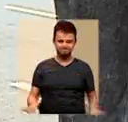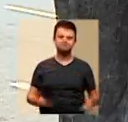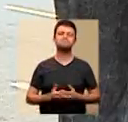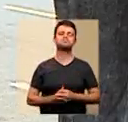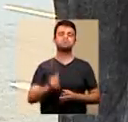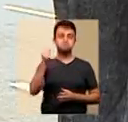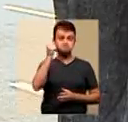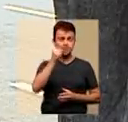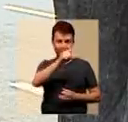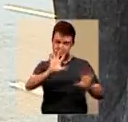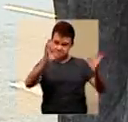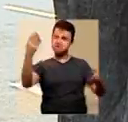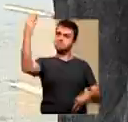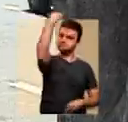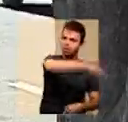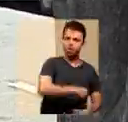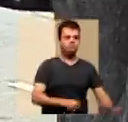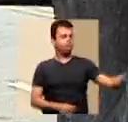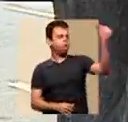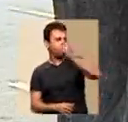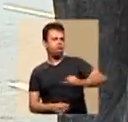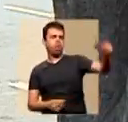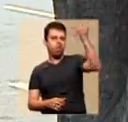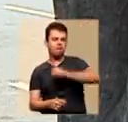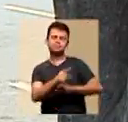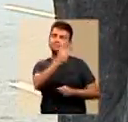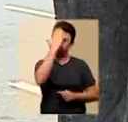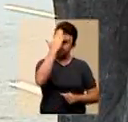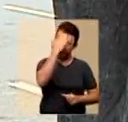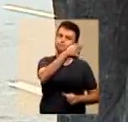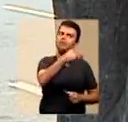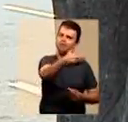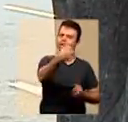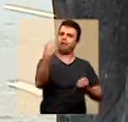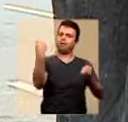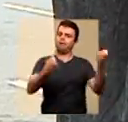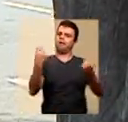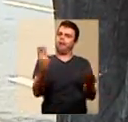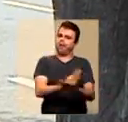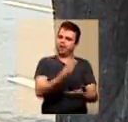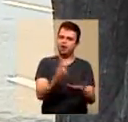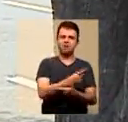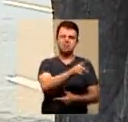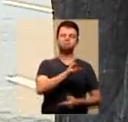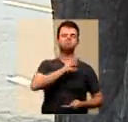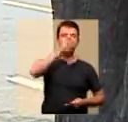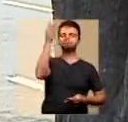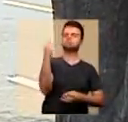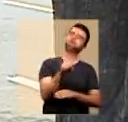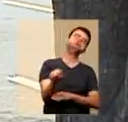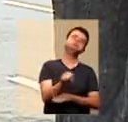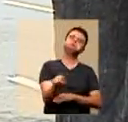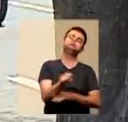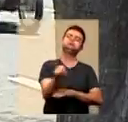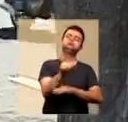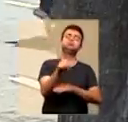numa festa, ela bebeu exageradamente, ela sabia que ela ia fazer e ela montou no carro e